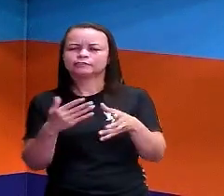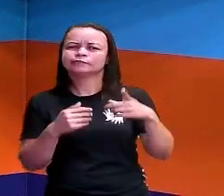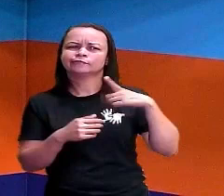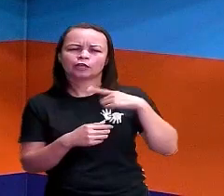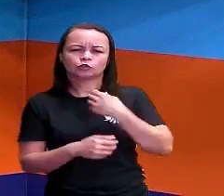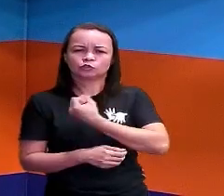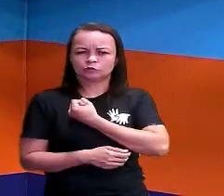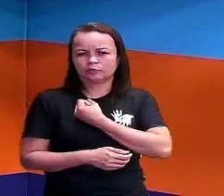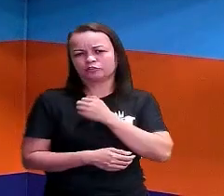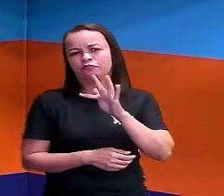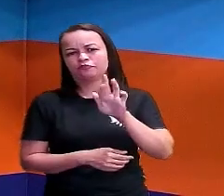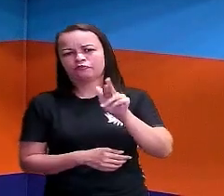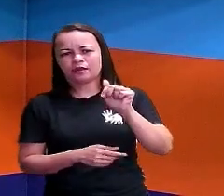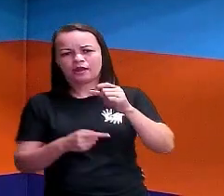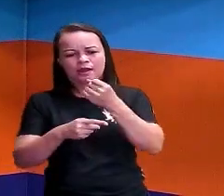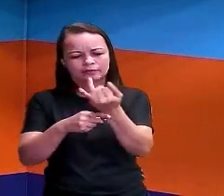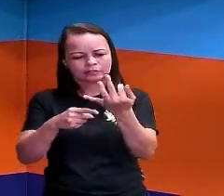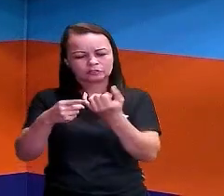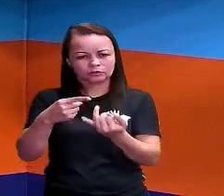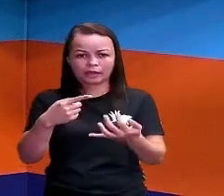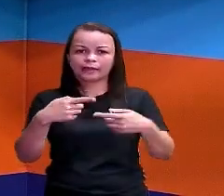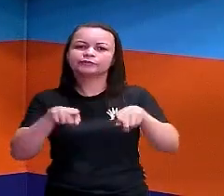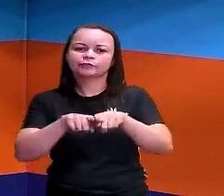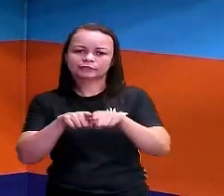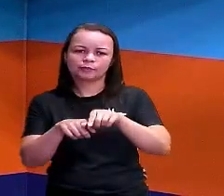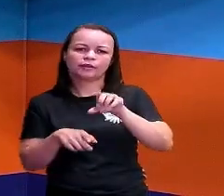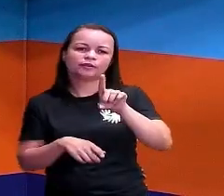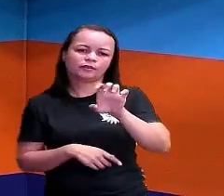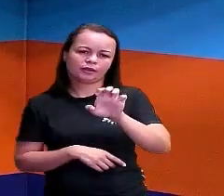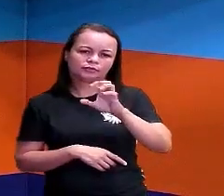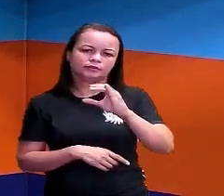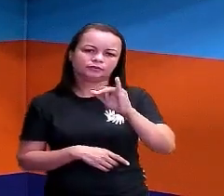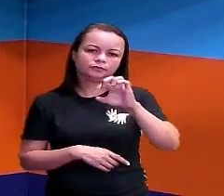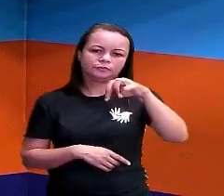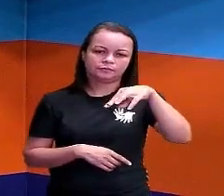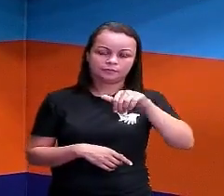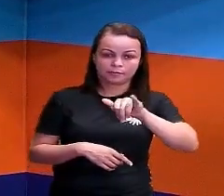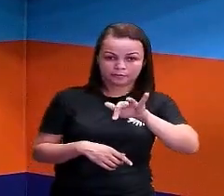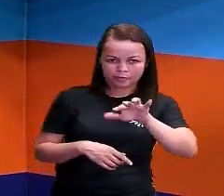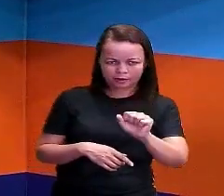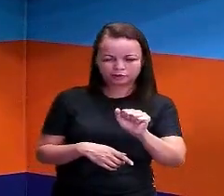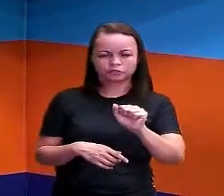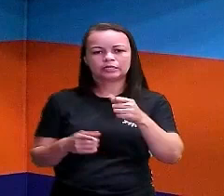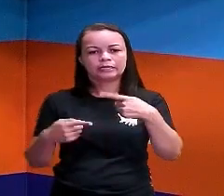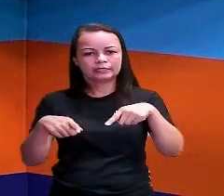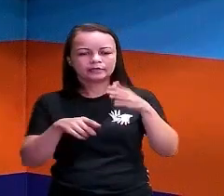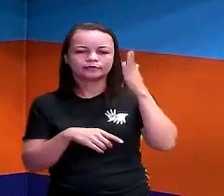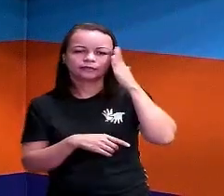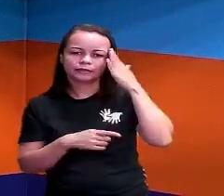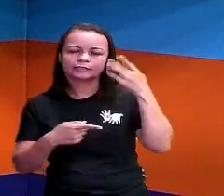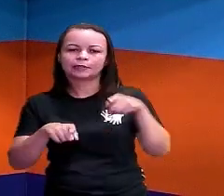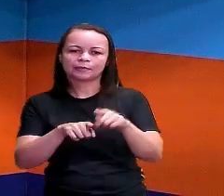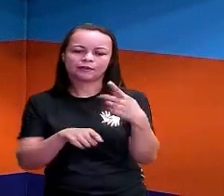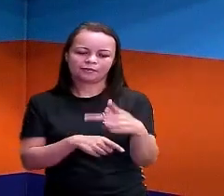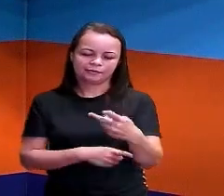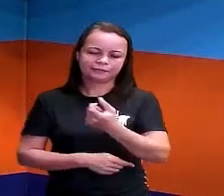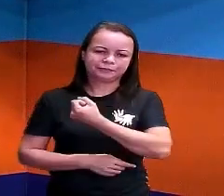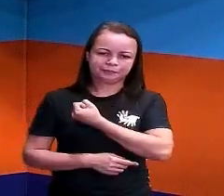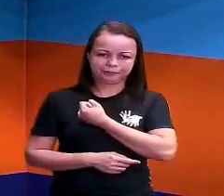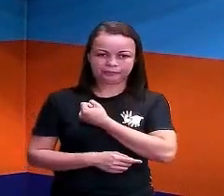tem também os números decimais, mas compreendem também todos esses outros números, tá? Então é importante que você tenha